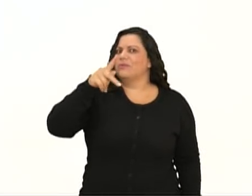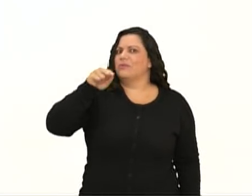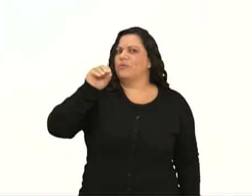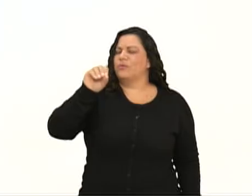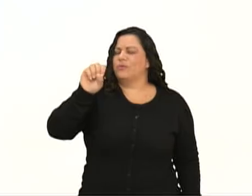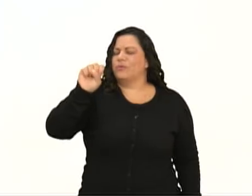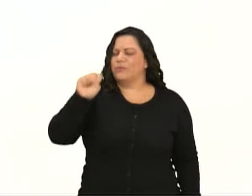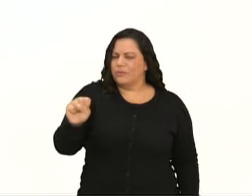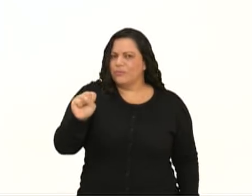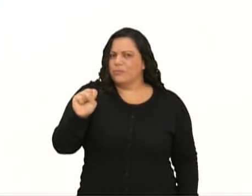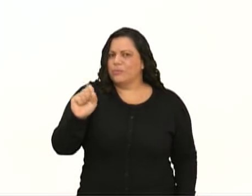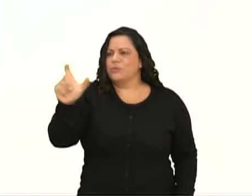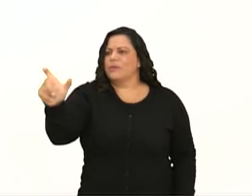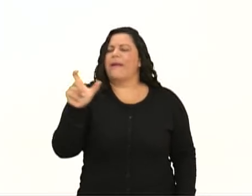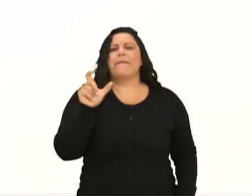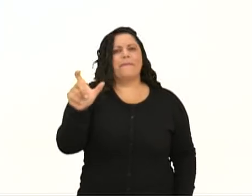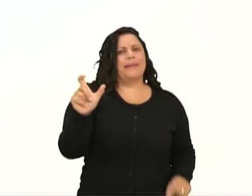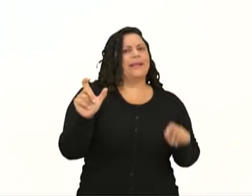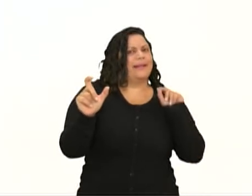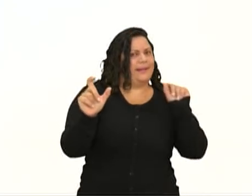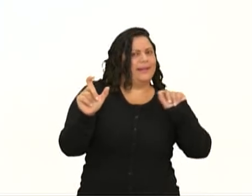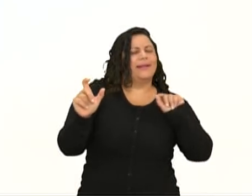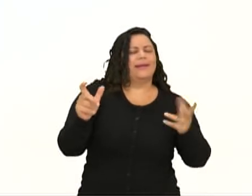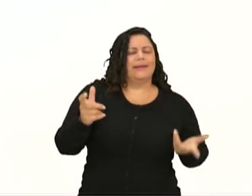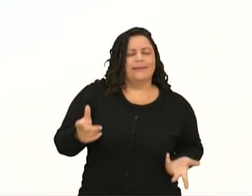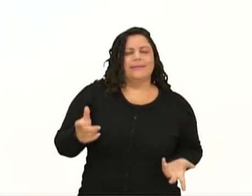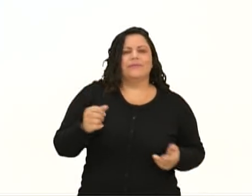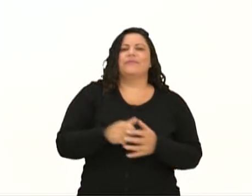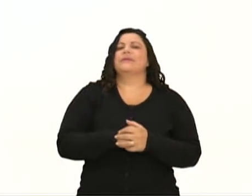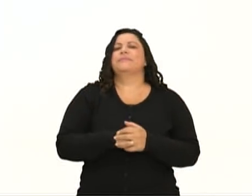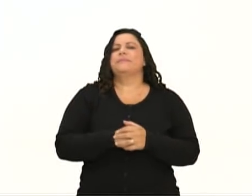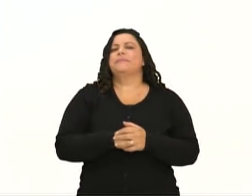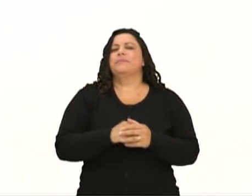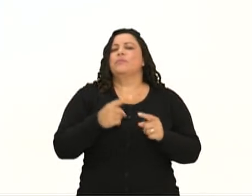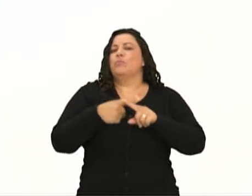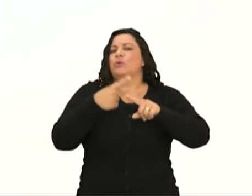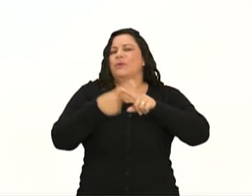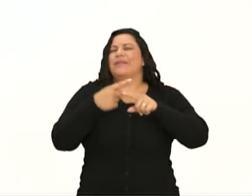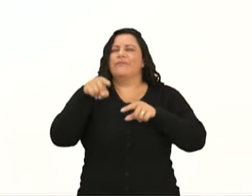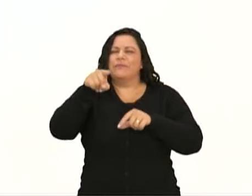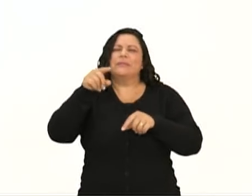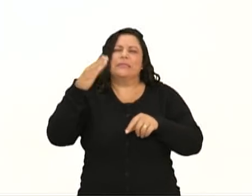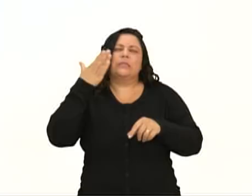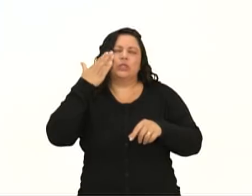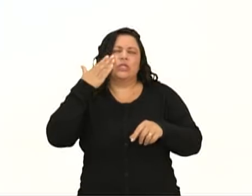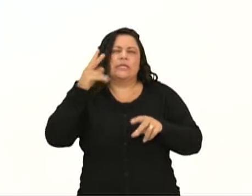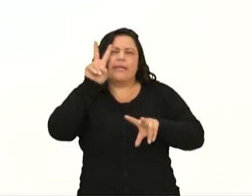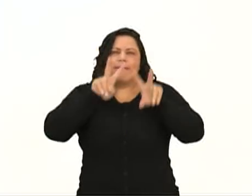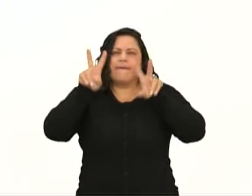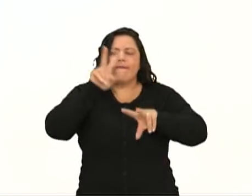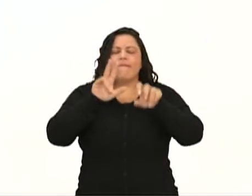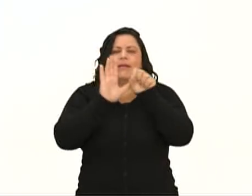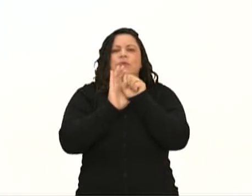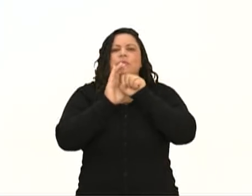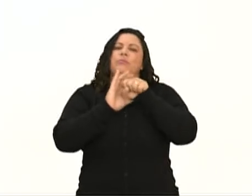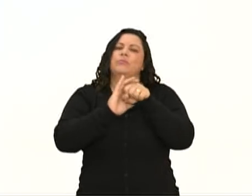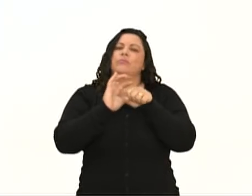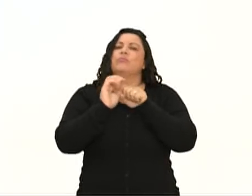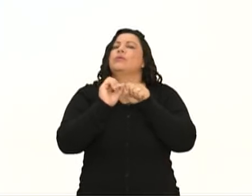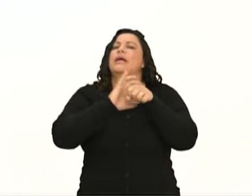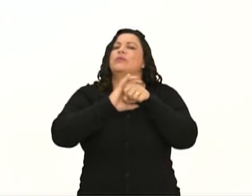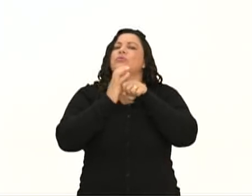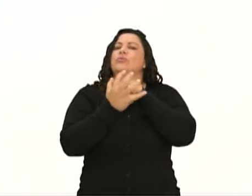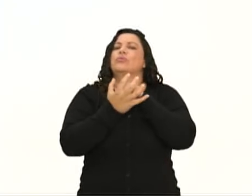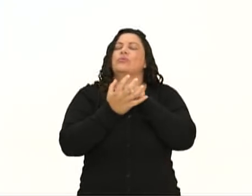da pandemia, não é mesmo? Anticorpo é uma substância produzida para agir defendendo o organismo.